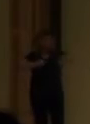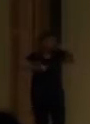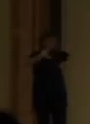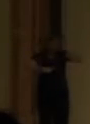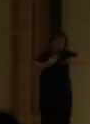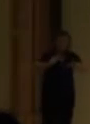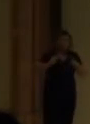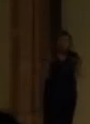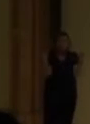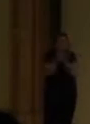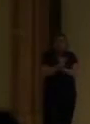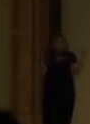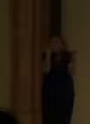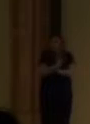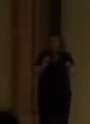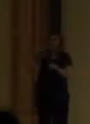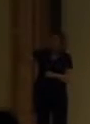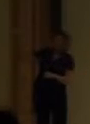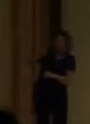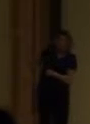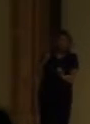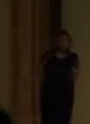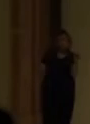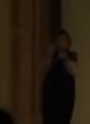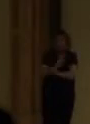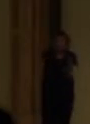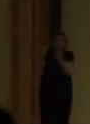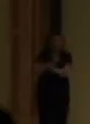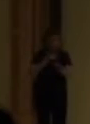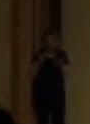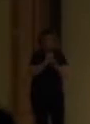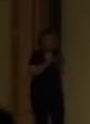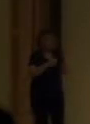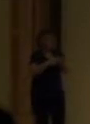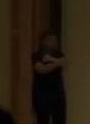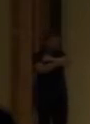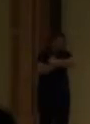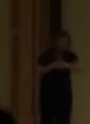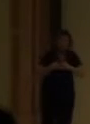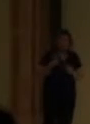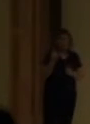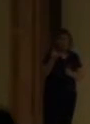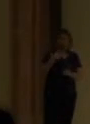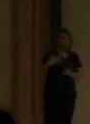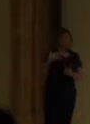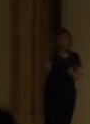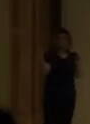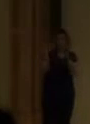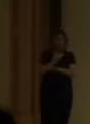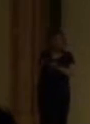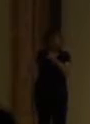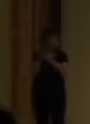não há riqueza ou pobreza, não há propriedade ou regime de sucessão ou partilhas, não